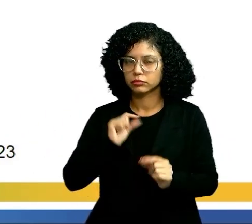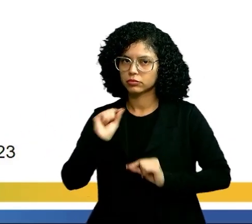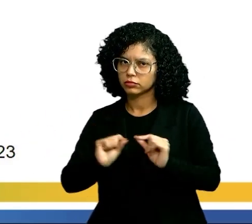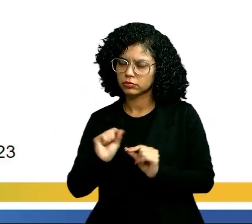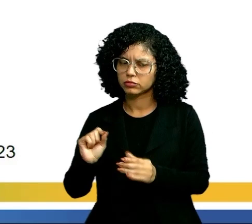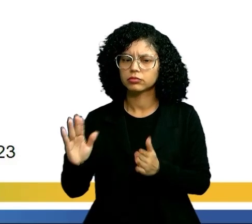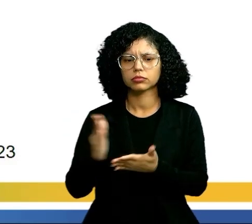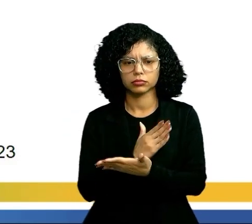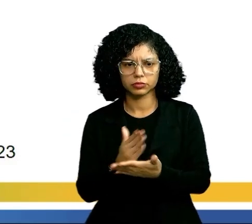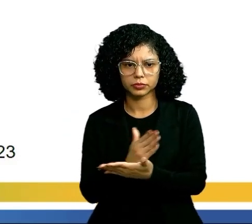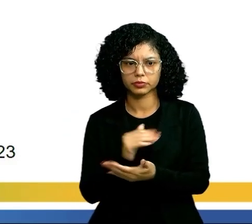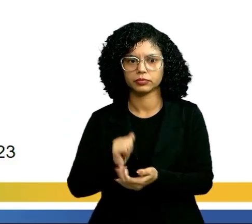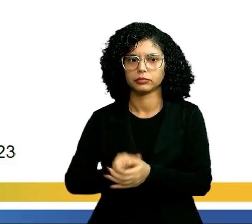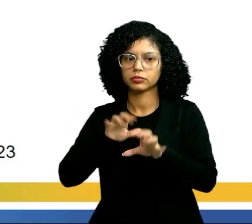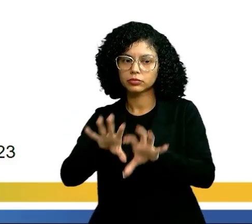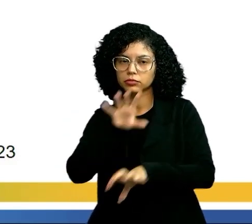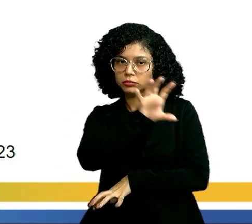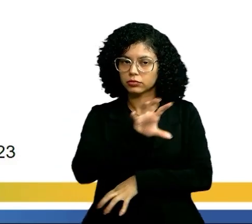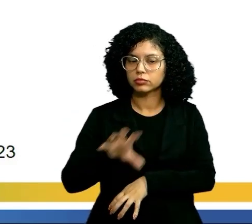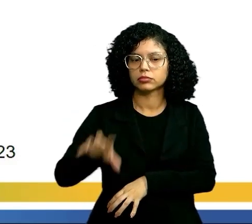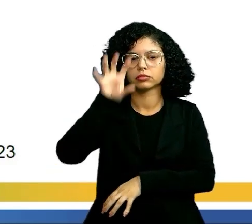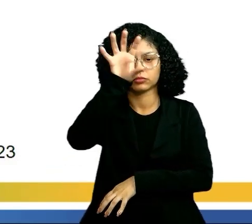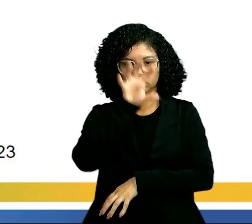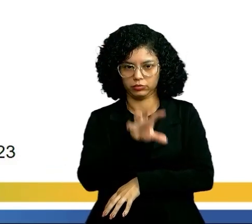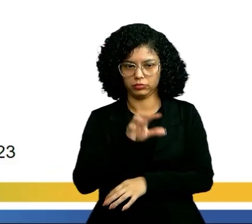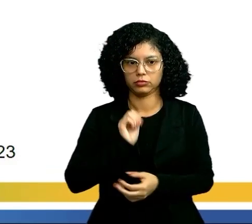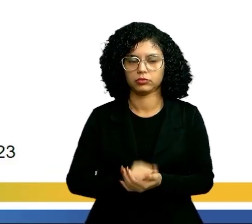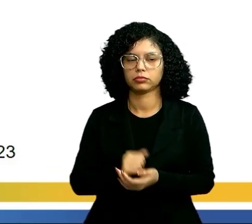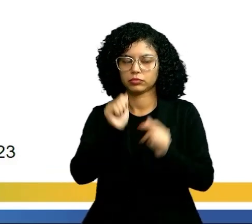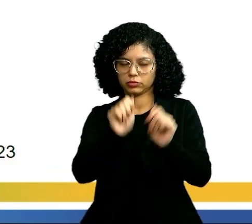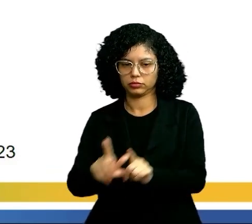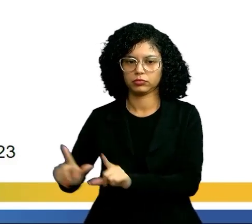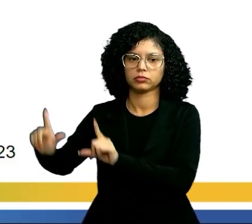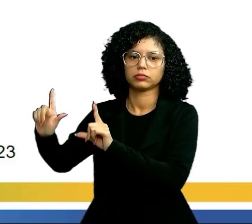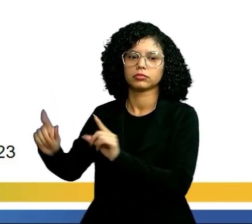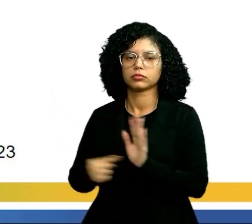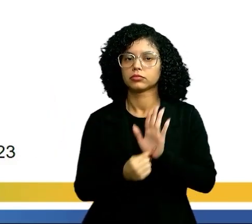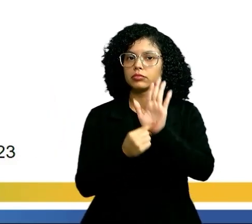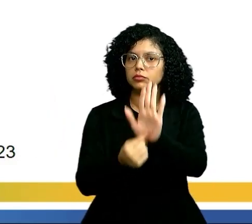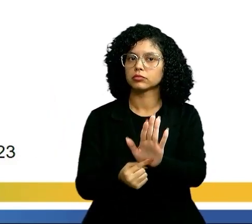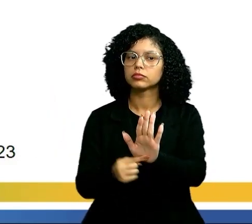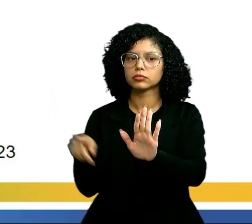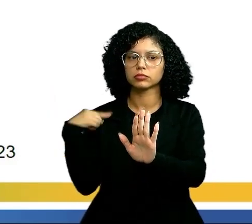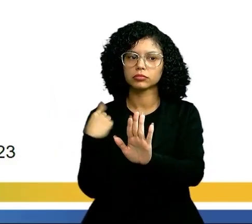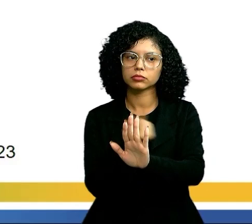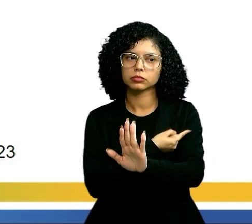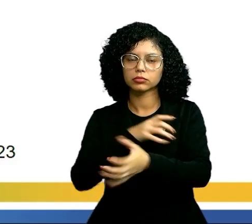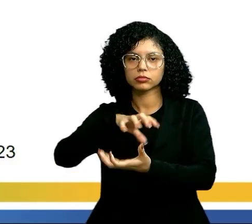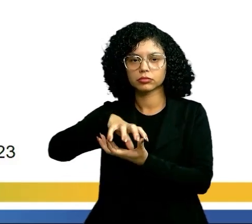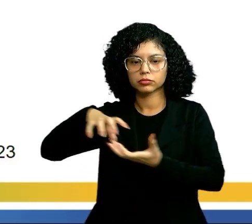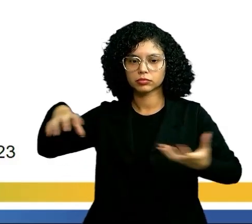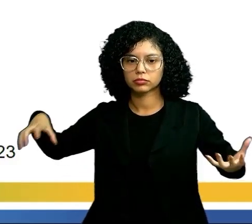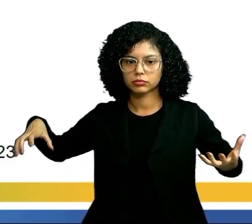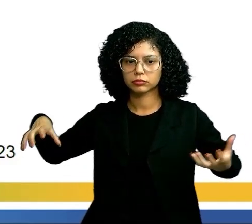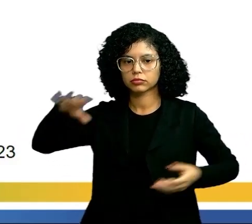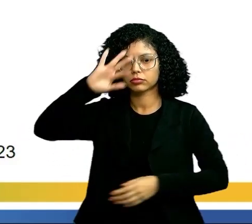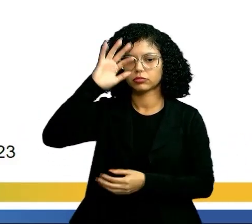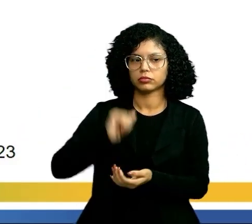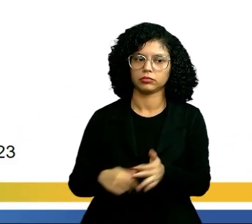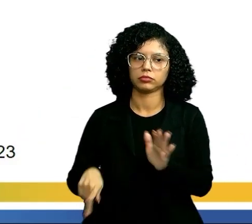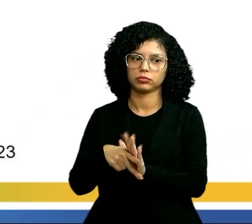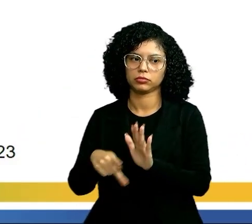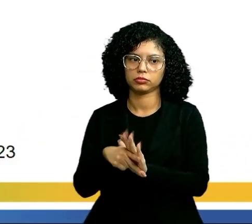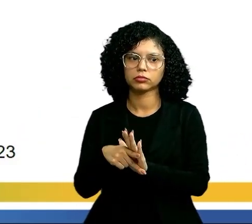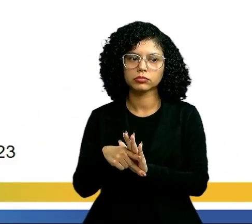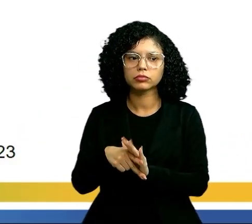alguns critérios. Nesse mapa aí da tela, nós estamos mostrando o nosso continente americano na sua